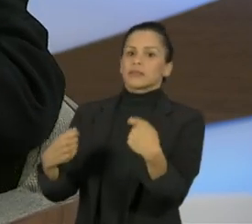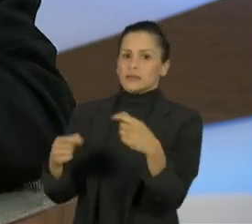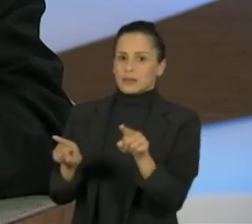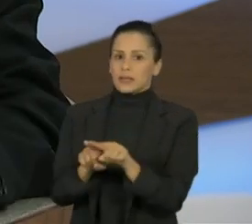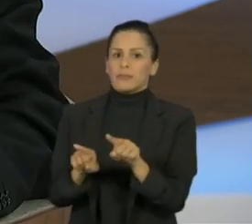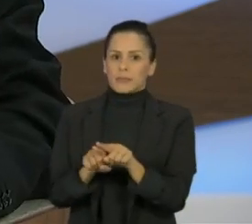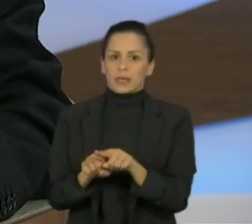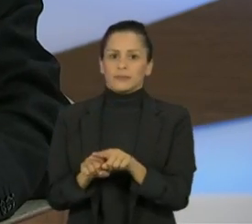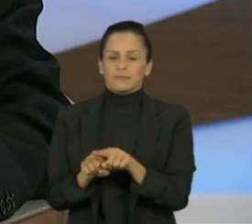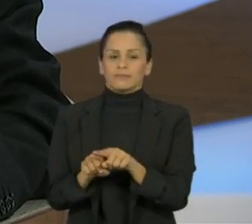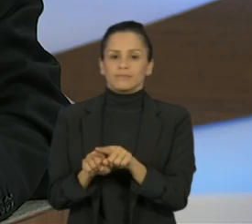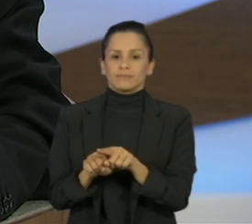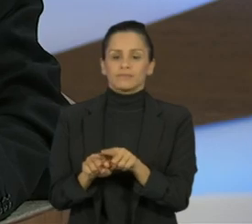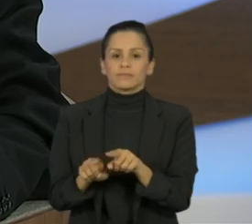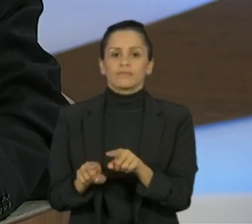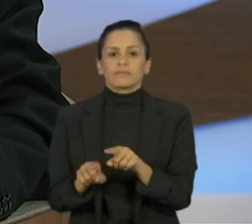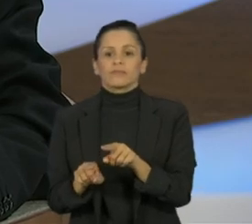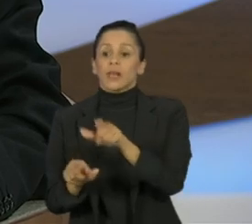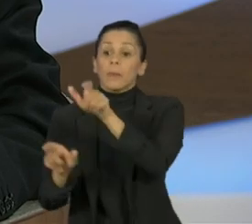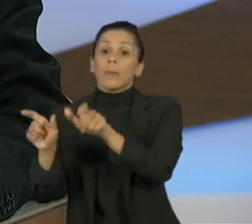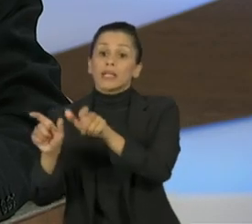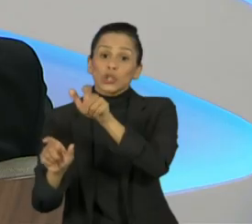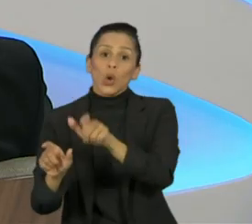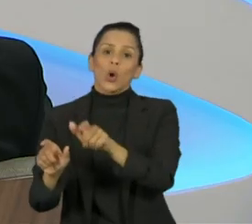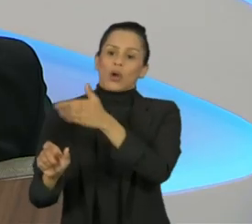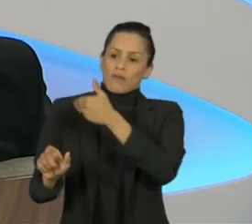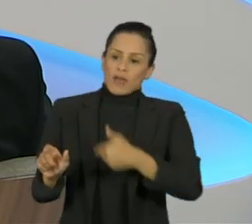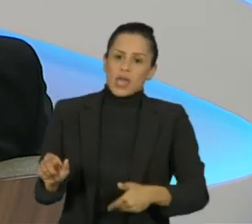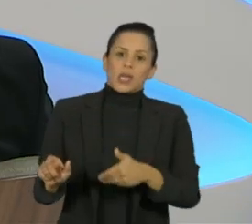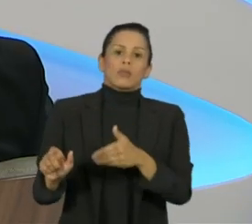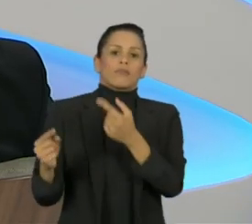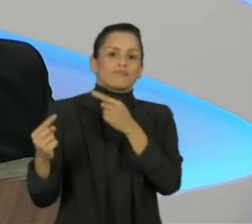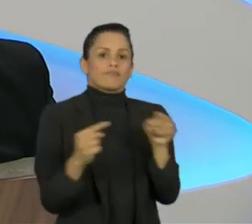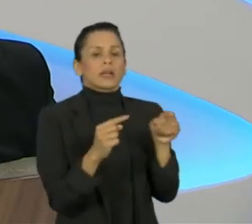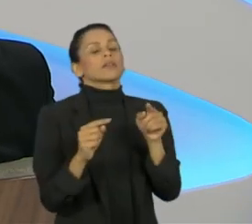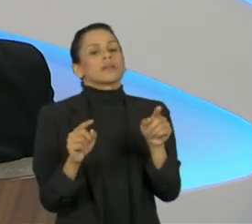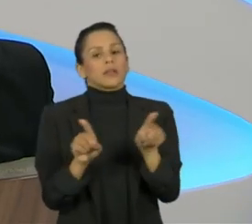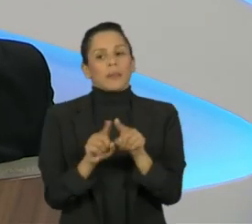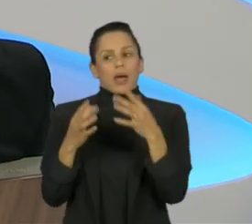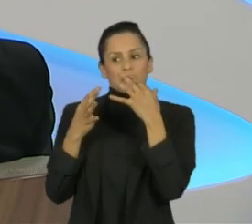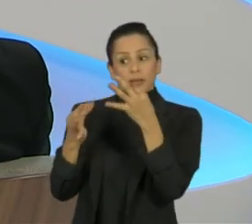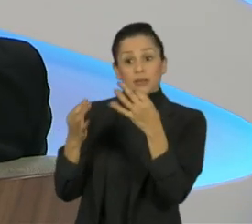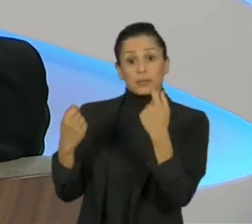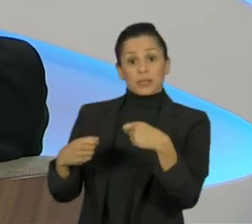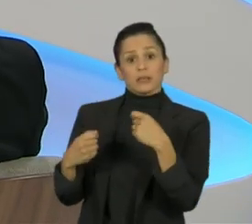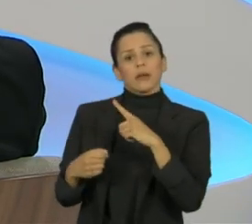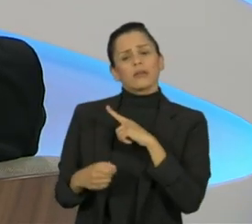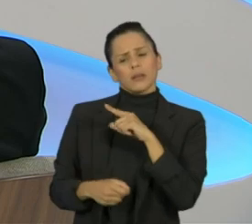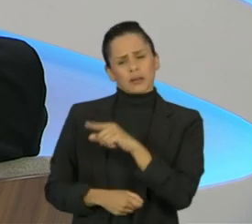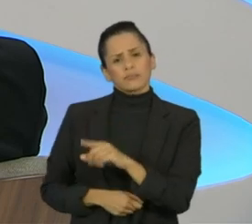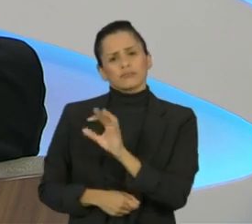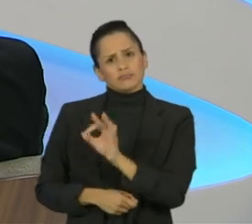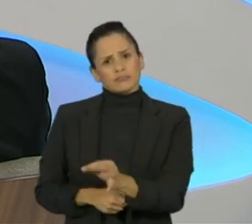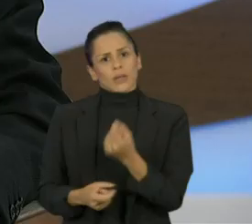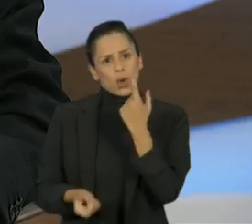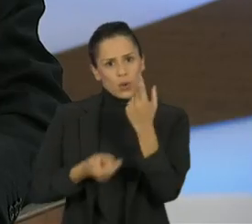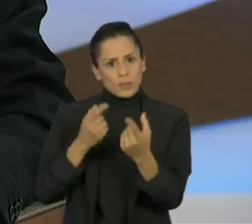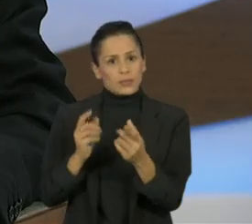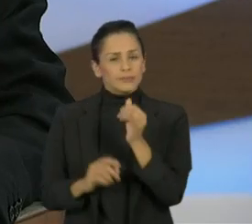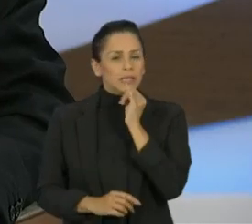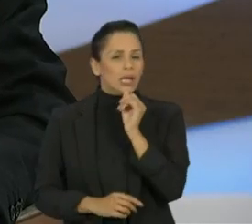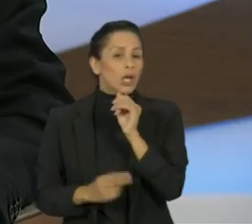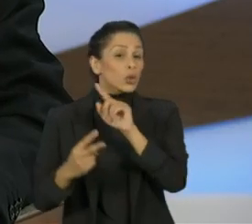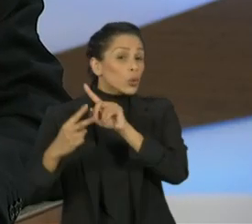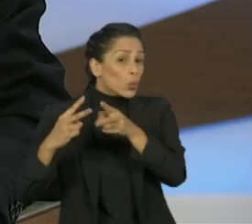portanto eu acho a crítica contra as decisões monocráticas e afundada é eu vou dizer no entanto duas coisas sobre